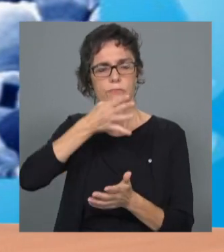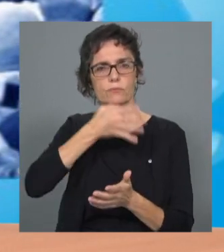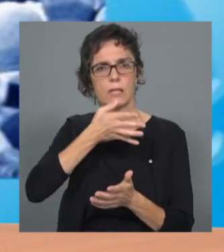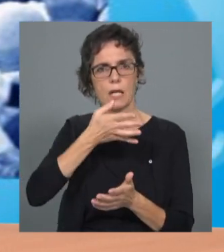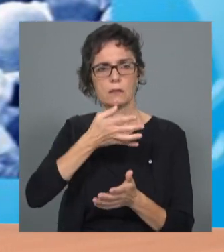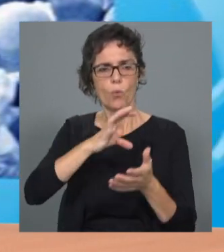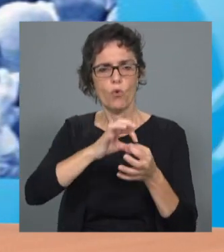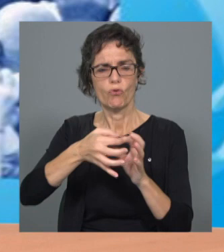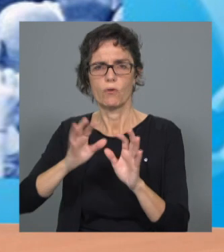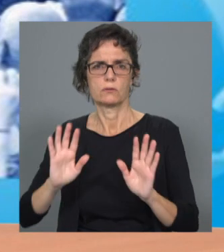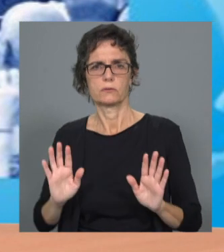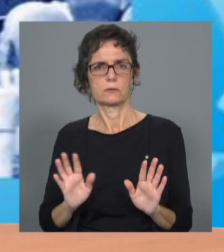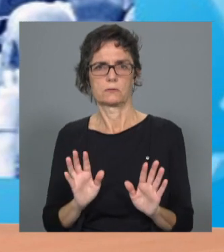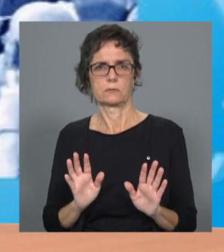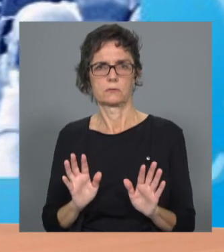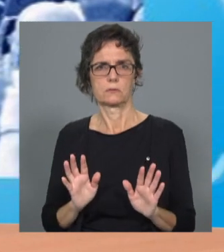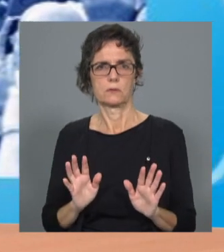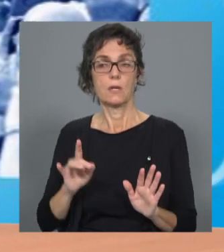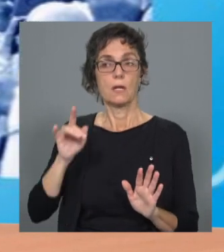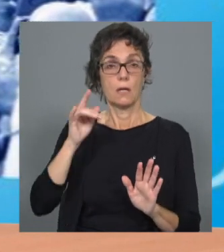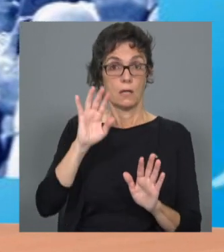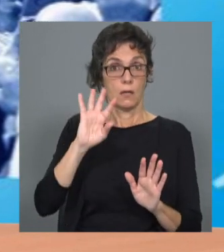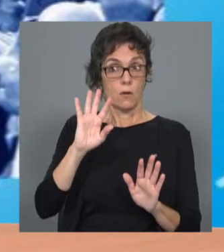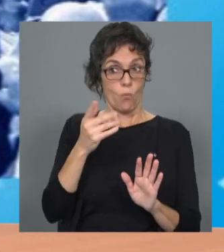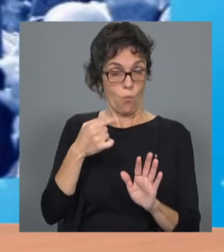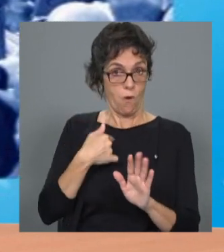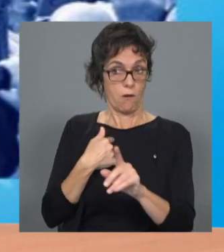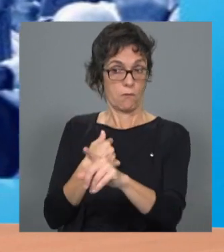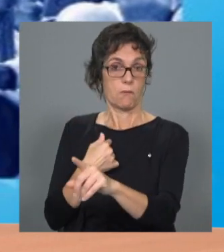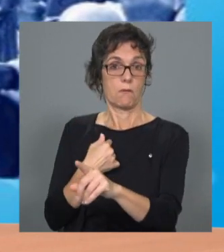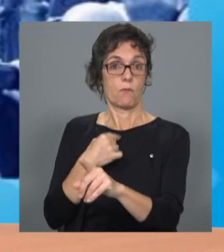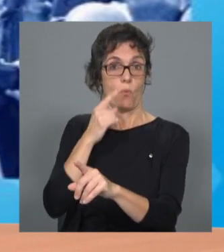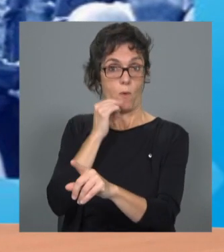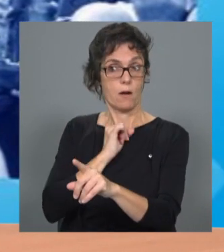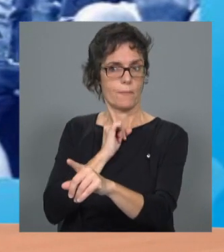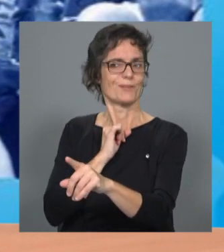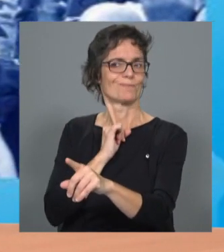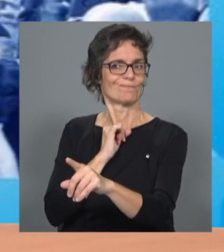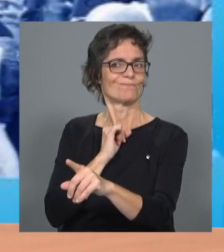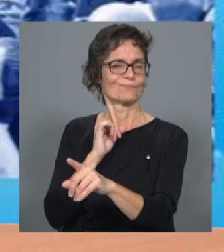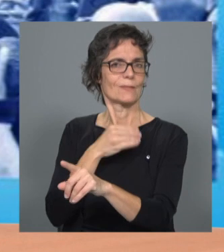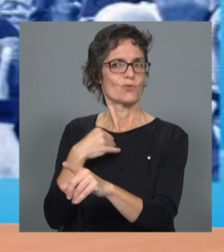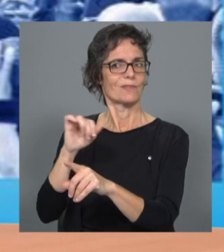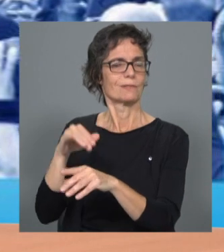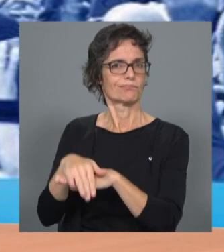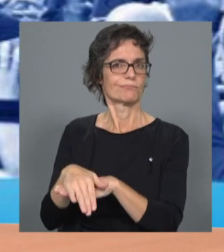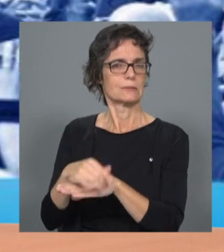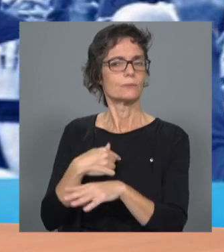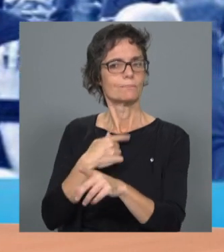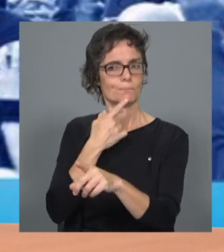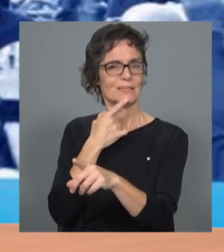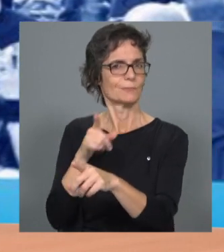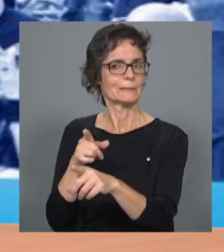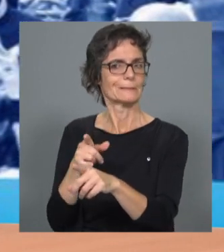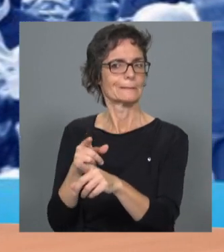E portanto, quando o avô começou a ficar pior, eu sabia já que havia pouca esperança, não é?